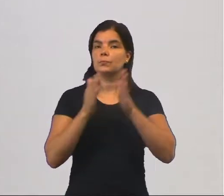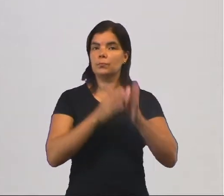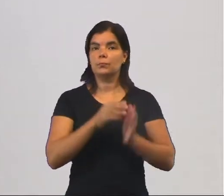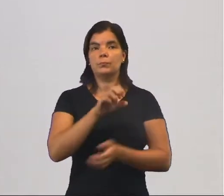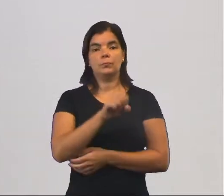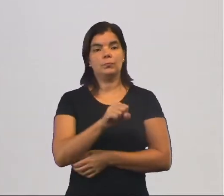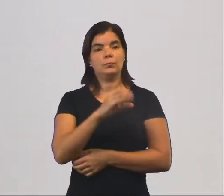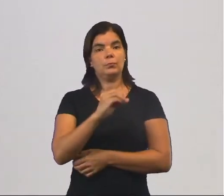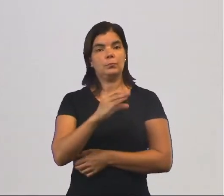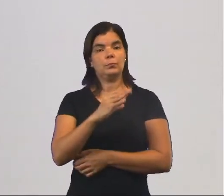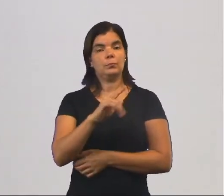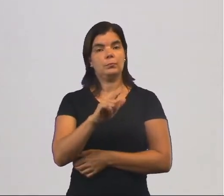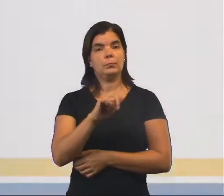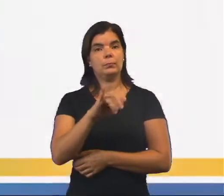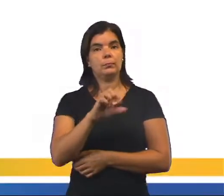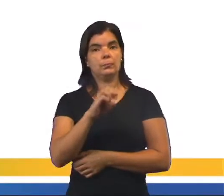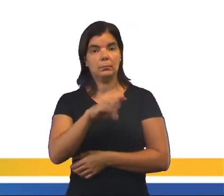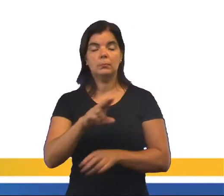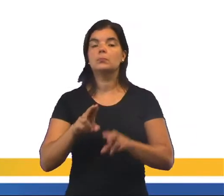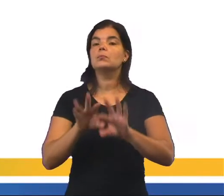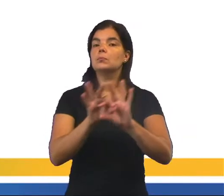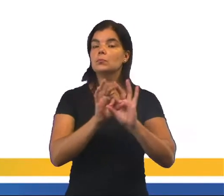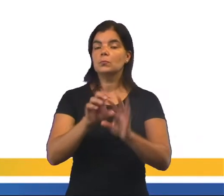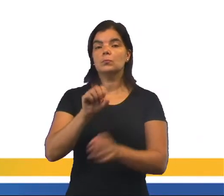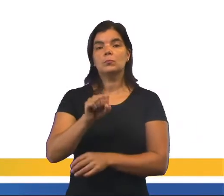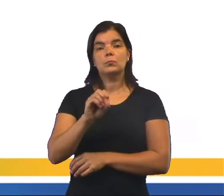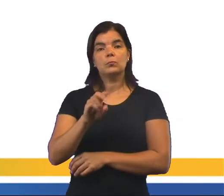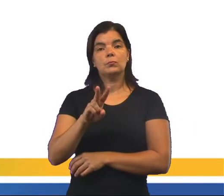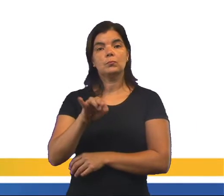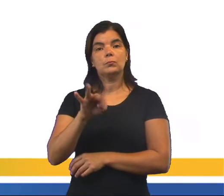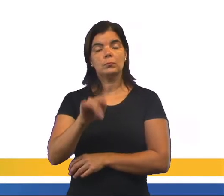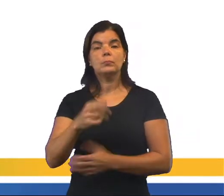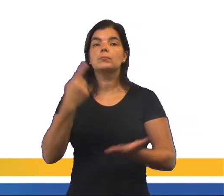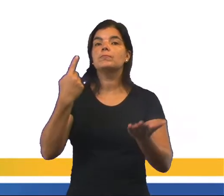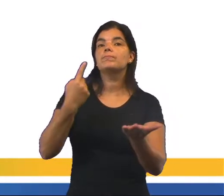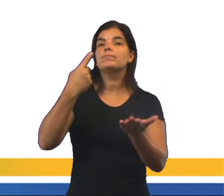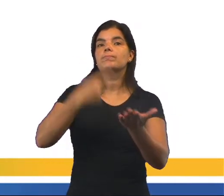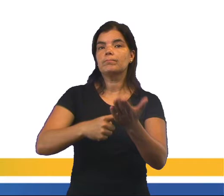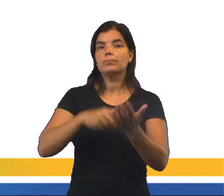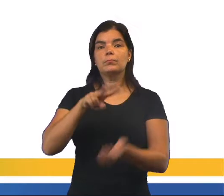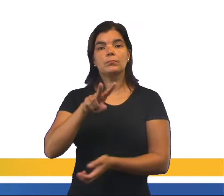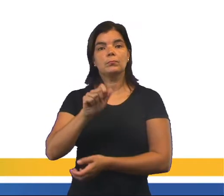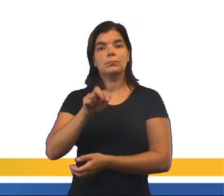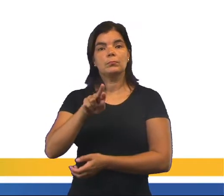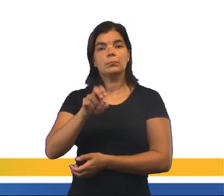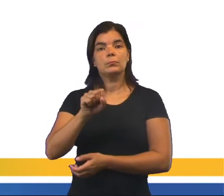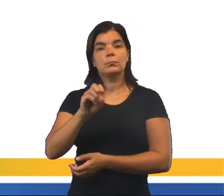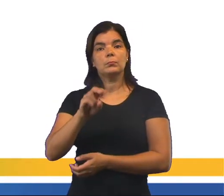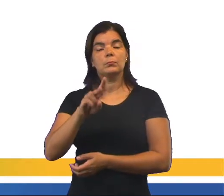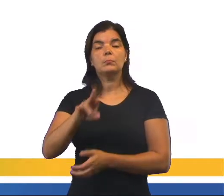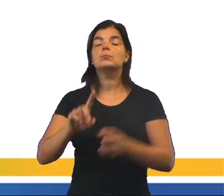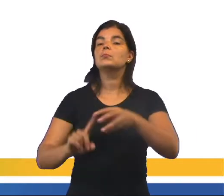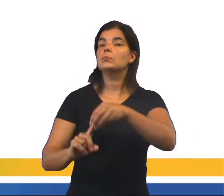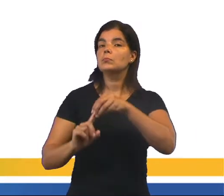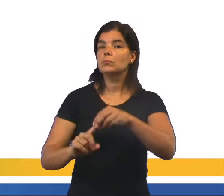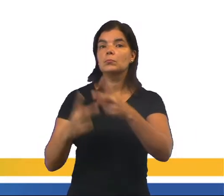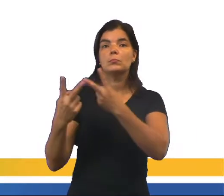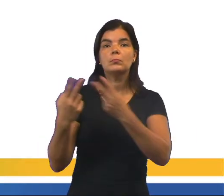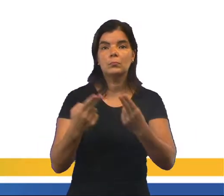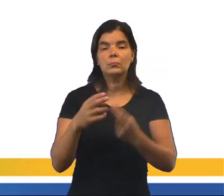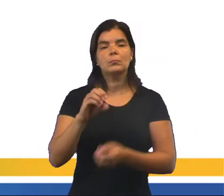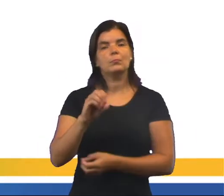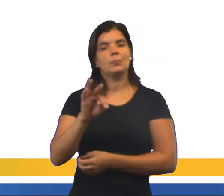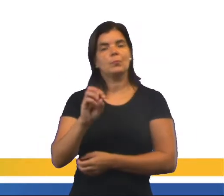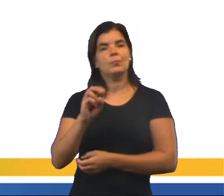lado socialista, a União Soviética, ela vai criar o Pacto de Varsóvia, que tinha o mesmo intuito da OTAN.